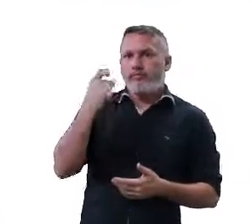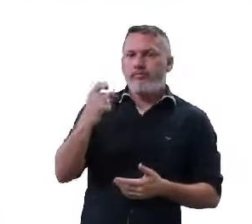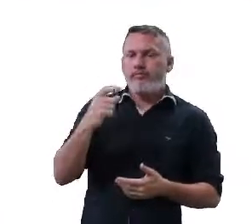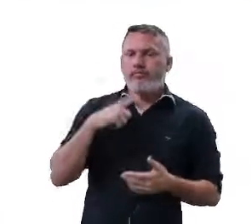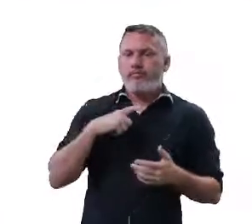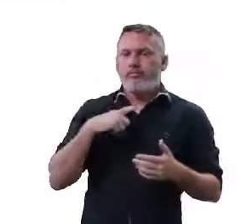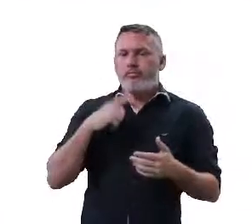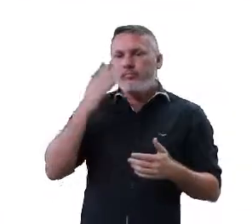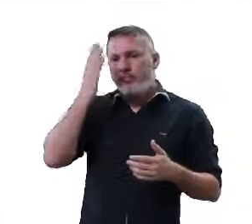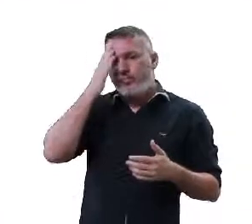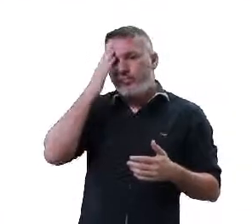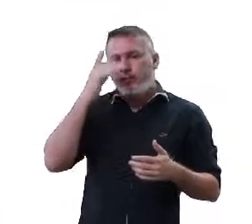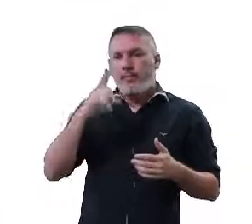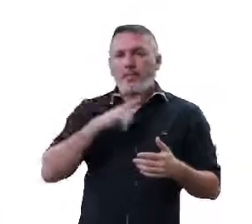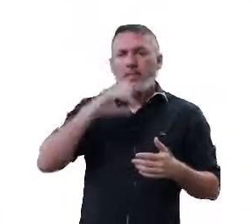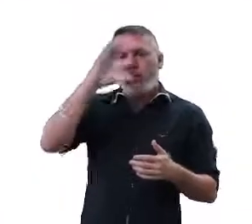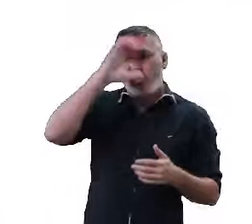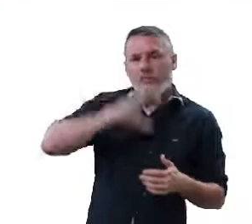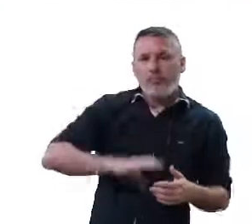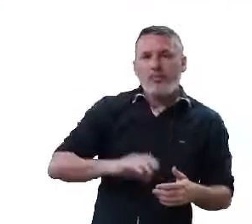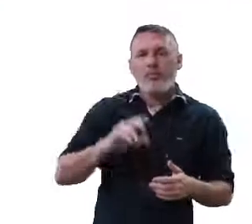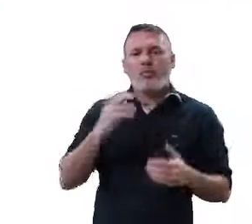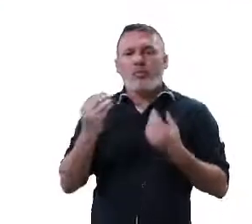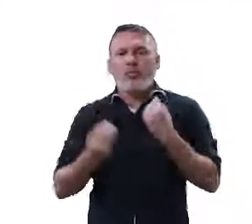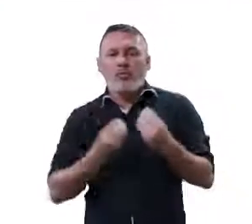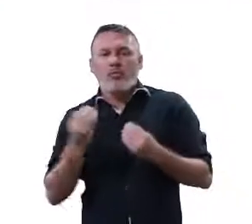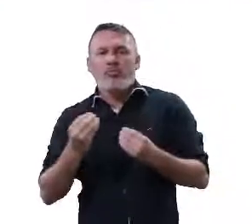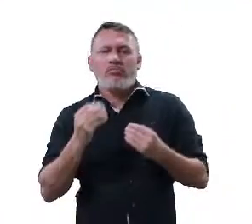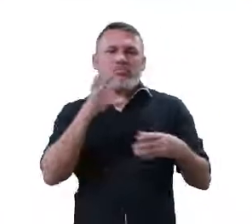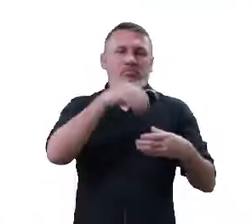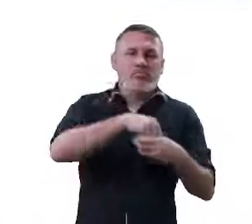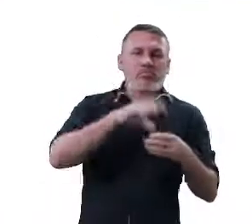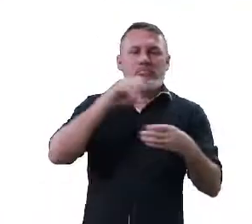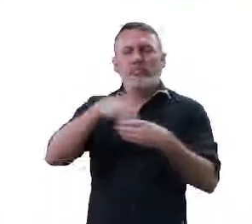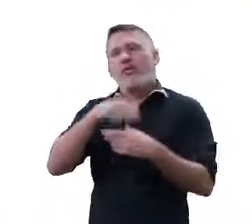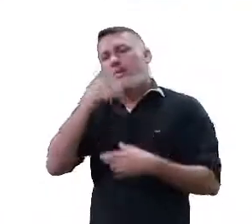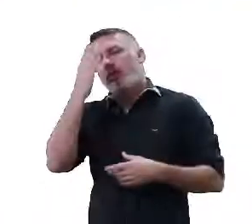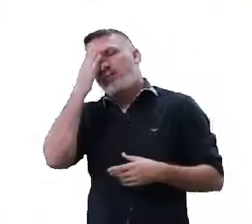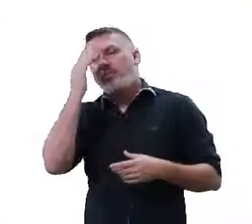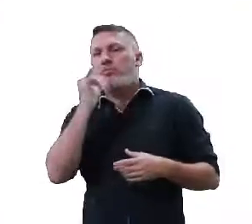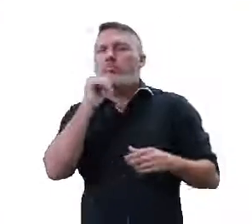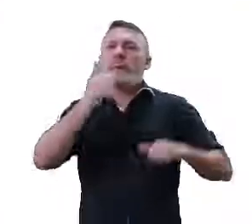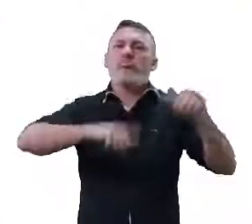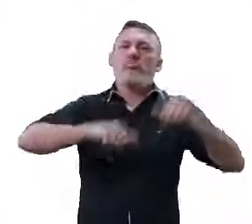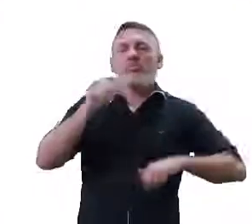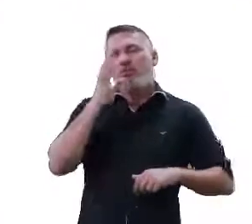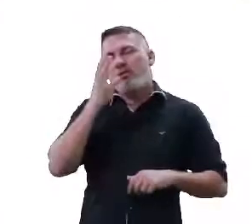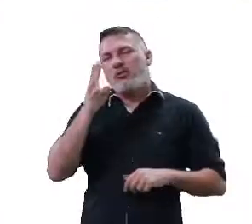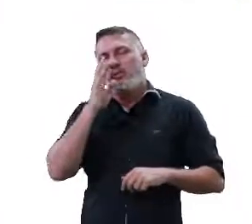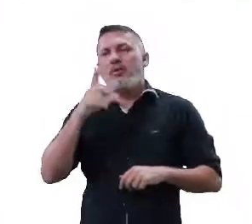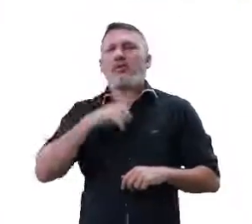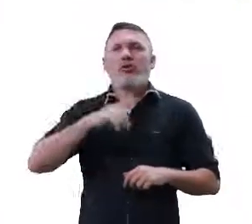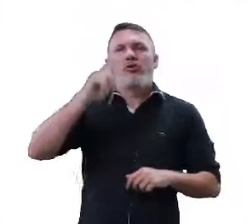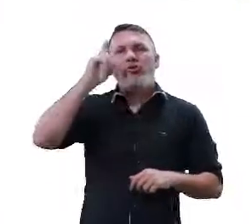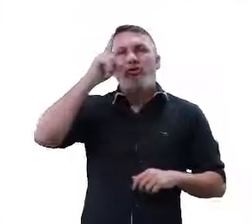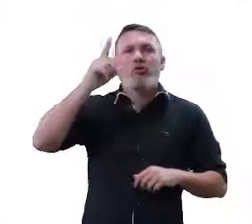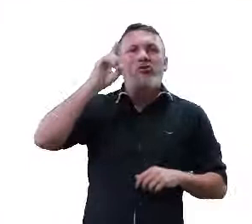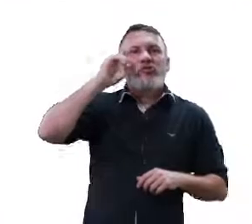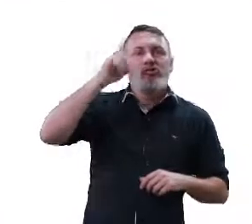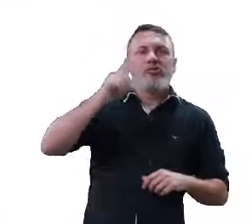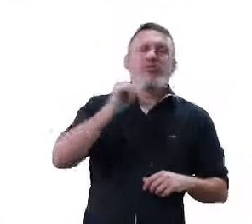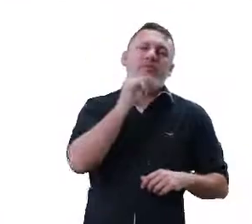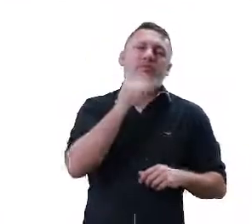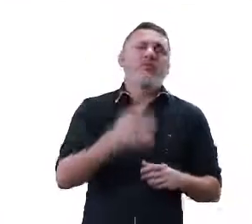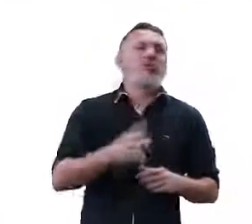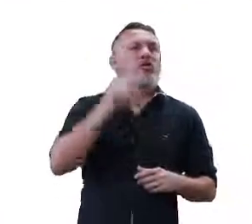naquela discussão os comportamentos em relação ao consumo. Aí você pode, por exemplo, fazer uma análise crítica das datas comemorativas,